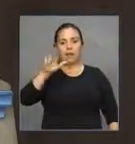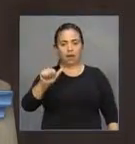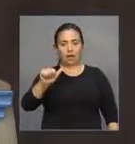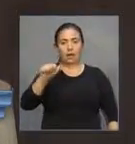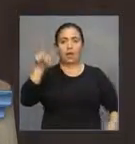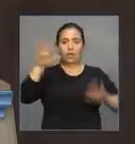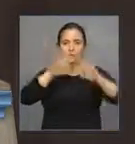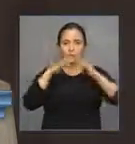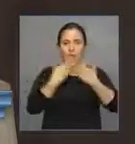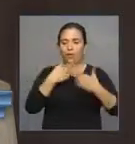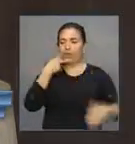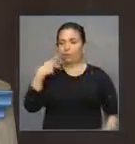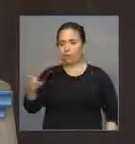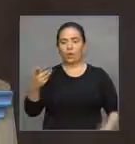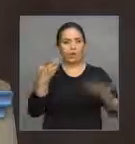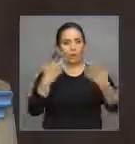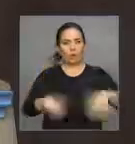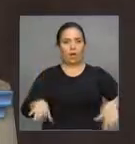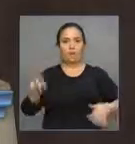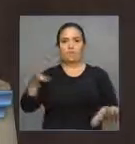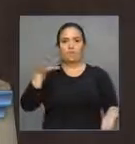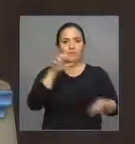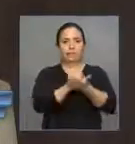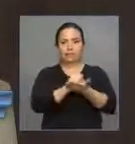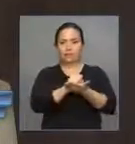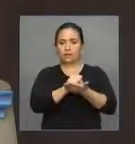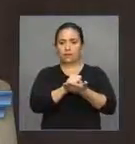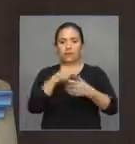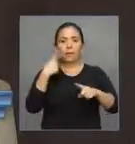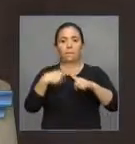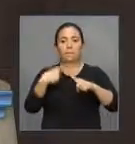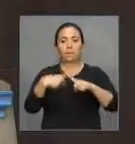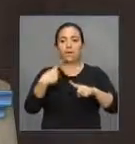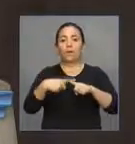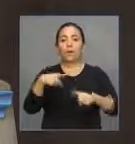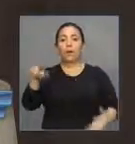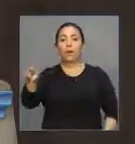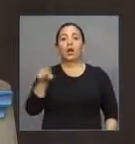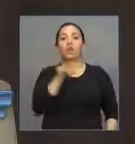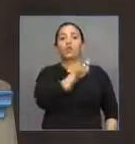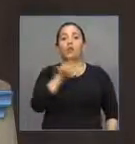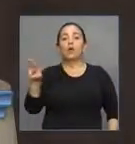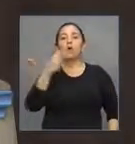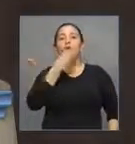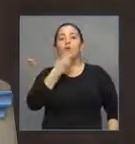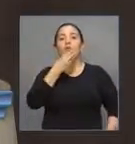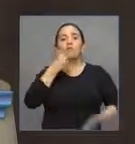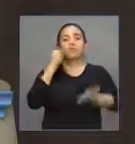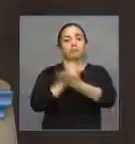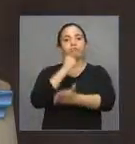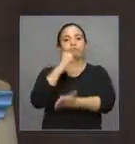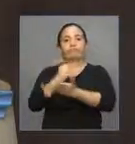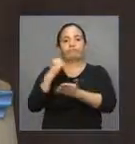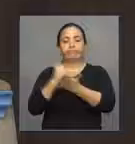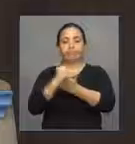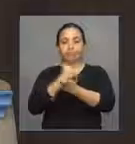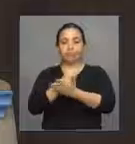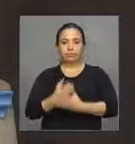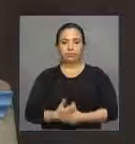como a efetivação do nome social e a utilização do banheiro feminino. O parlamentar ressaltou que, independente da